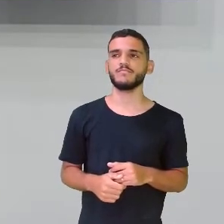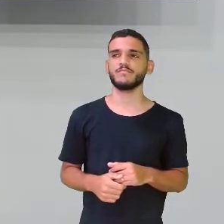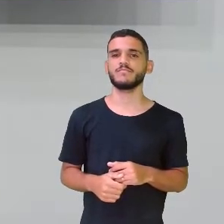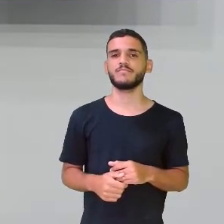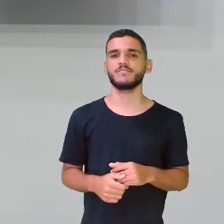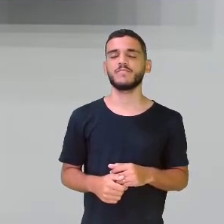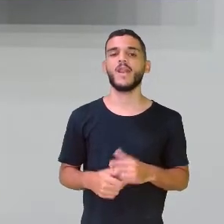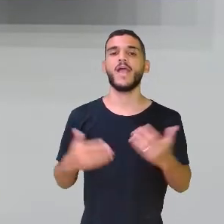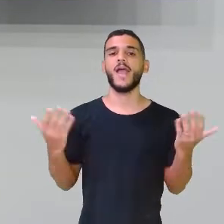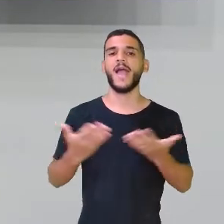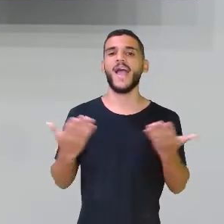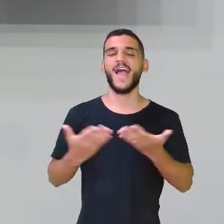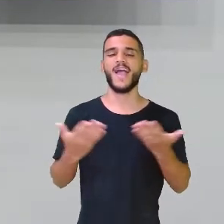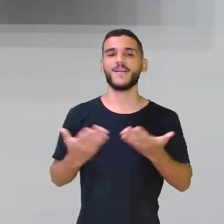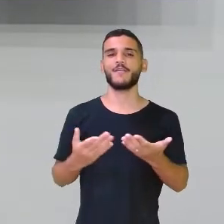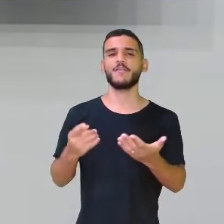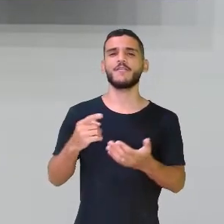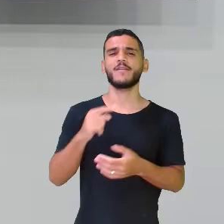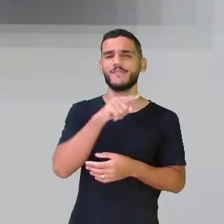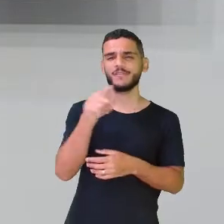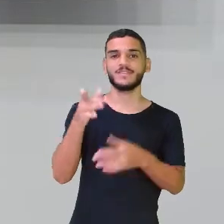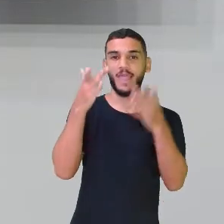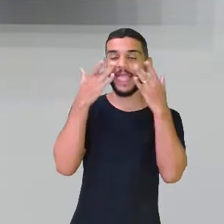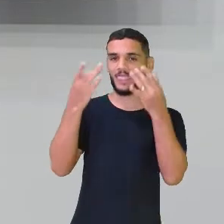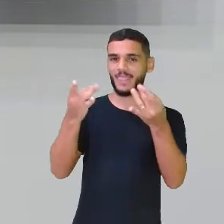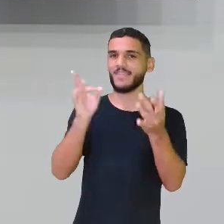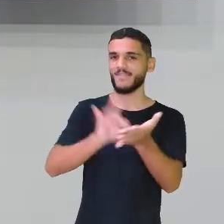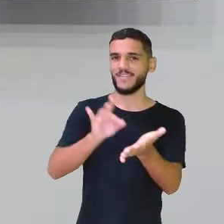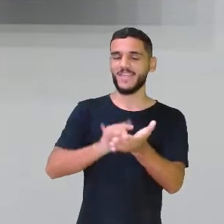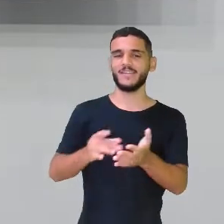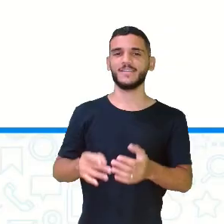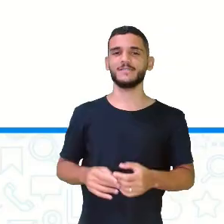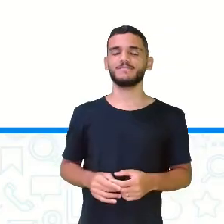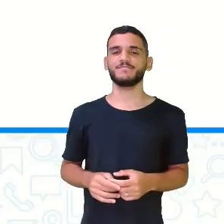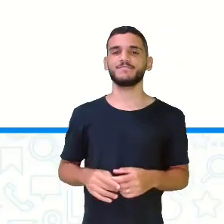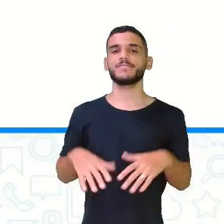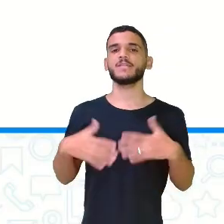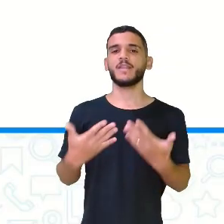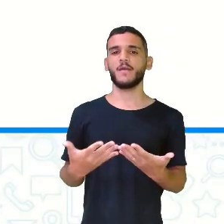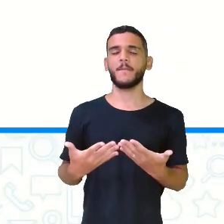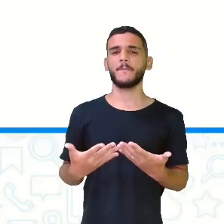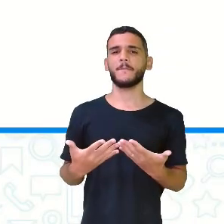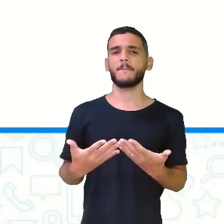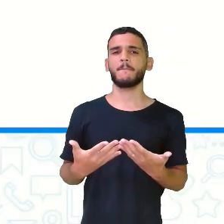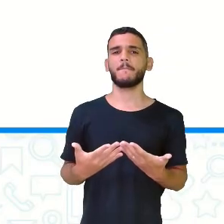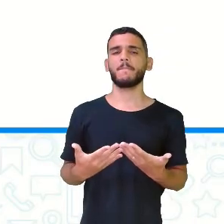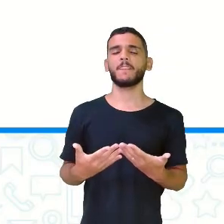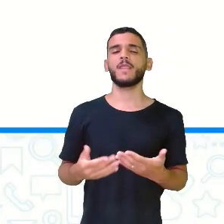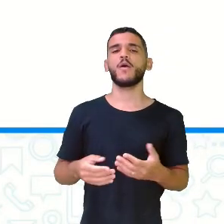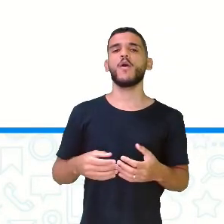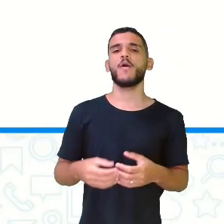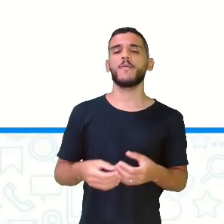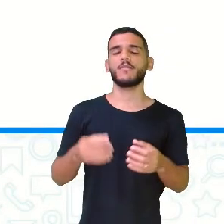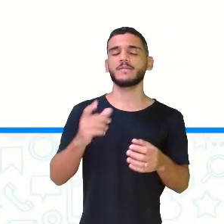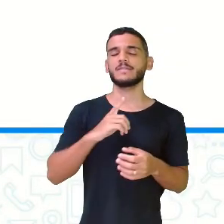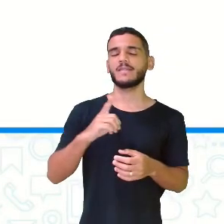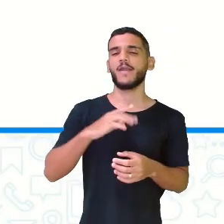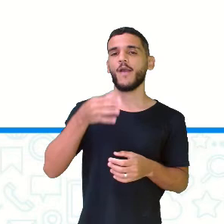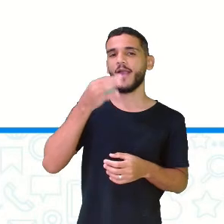Aqui eu quero ver se vocês estão atentos mesmo. Um pacote de café, como mostra a figura abaixo,